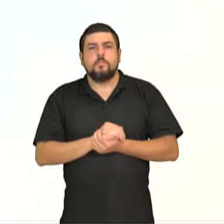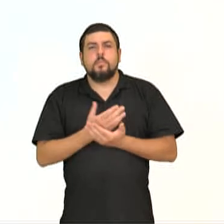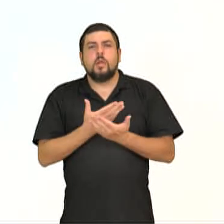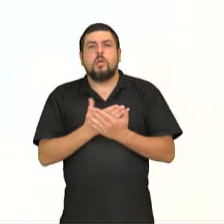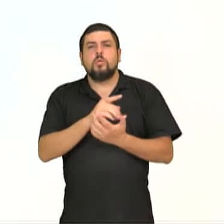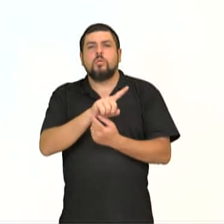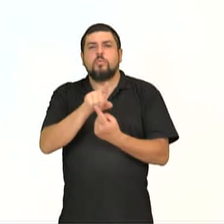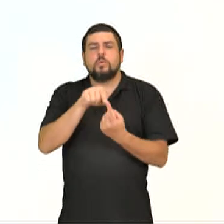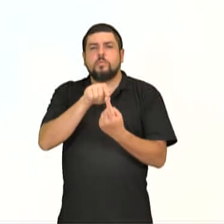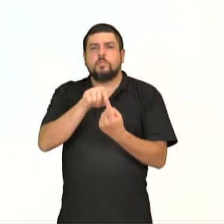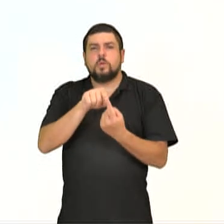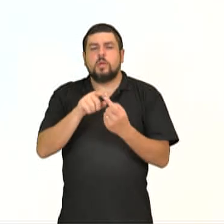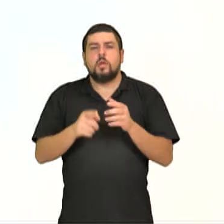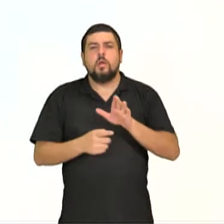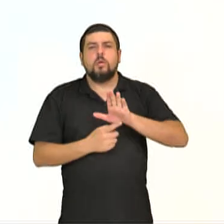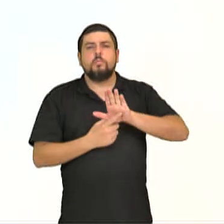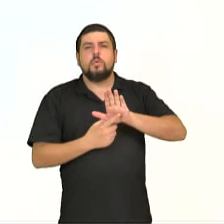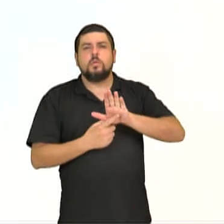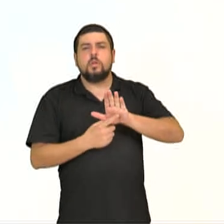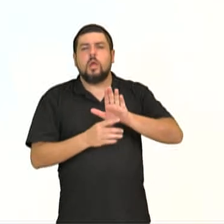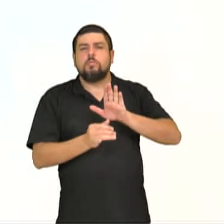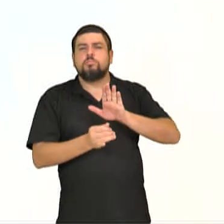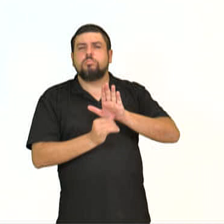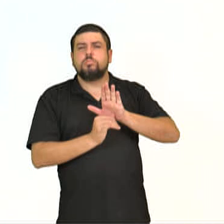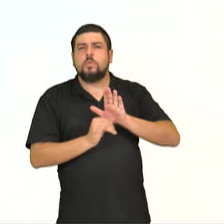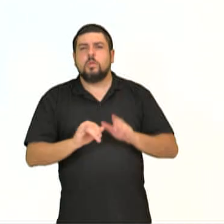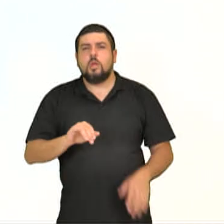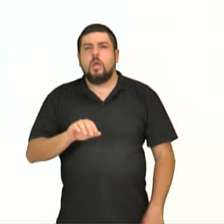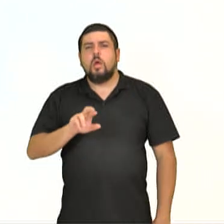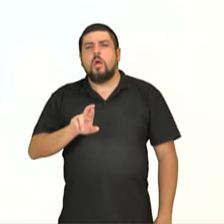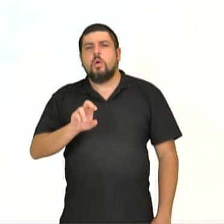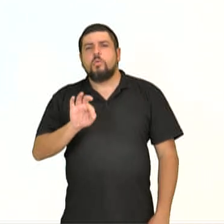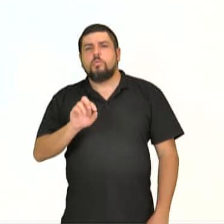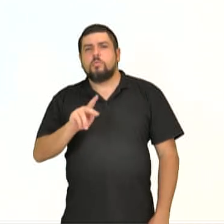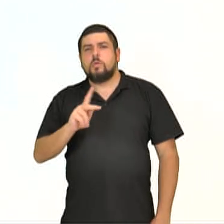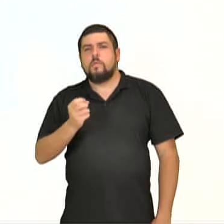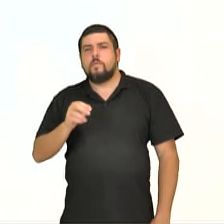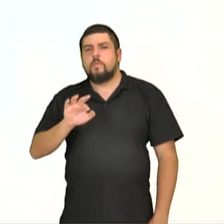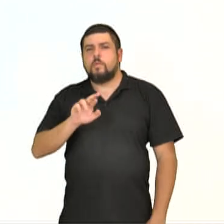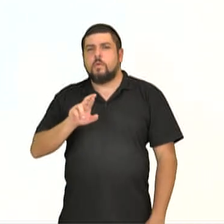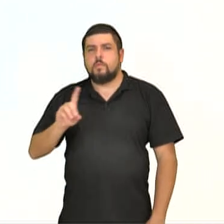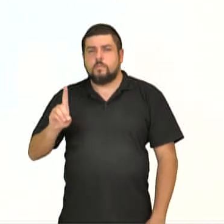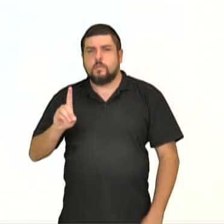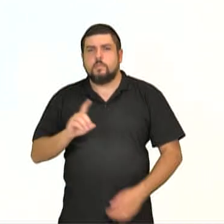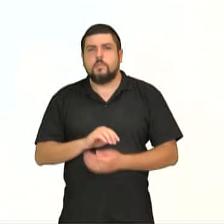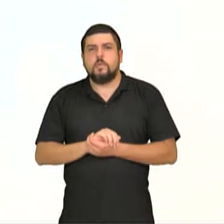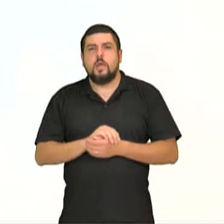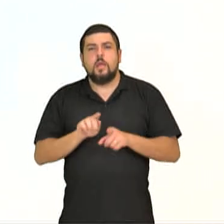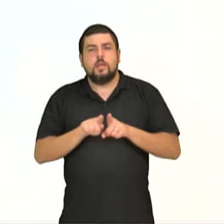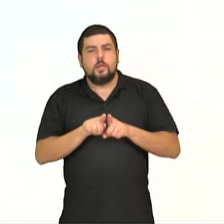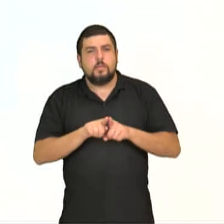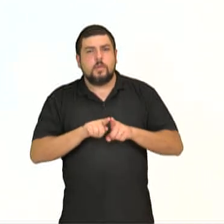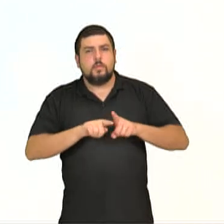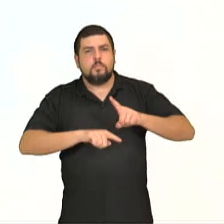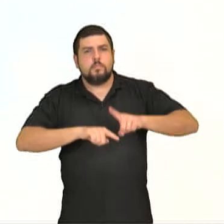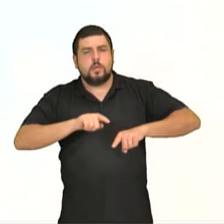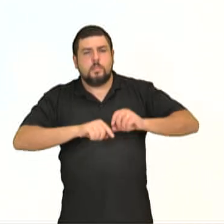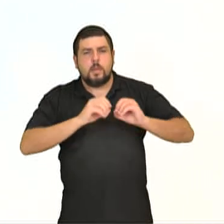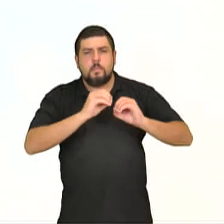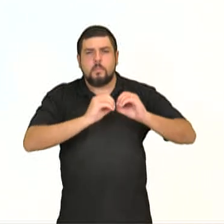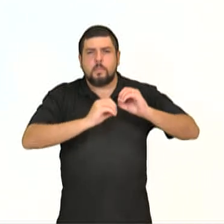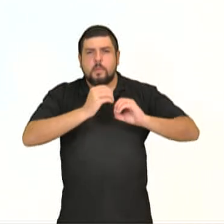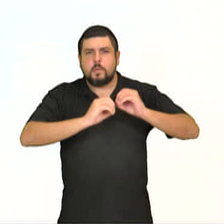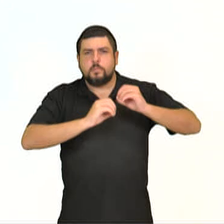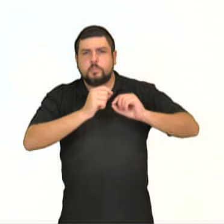modelo de Rutherford-Bohr e as partículas estáveis que compõem esse modelo, né? Quem são as